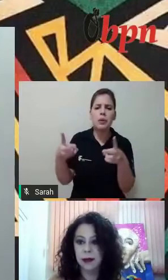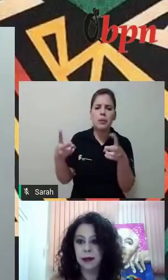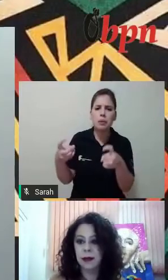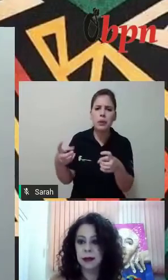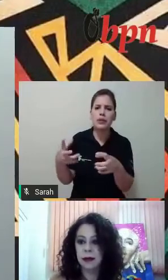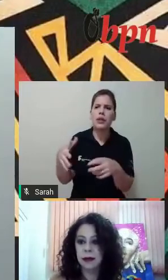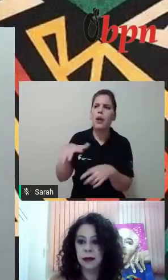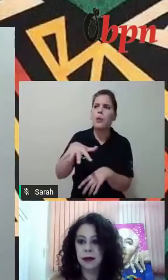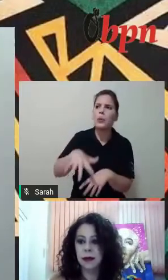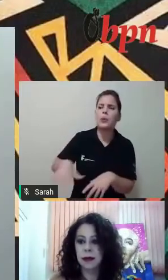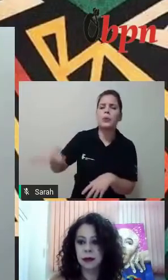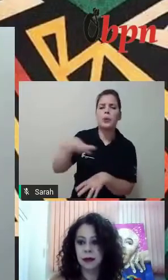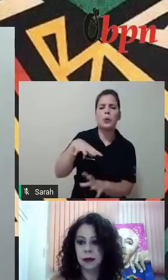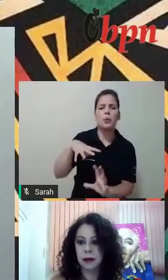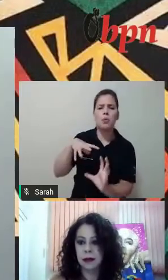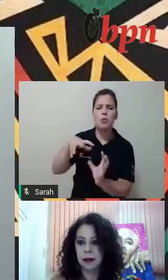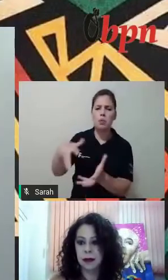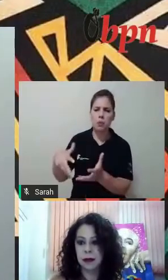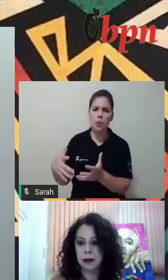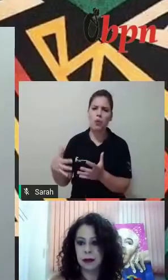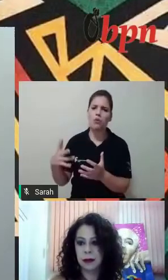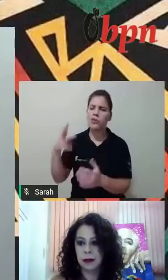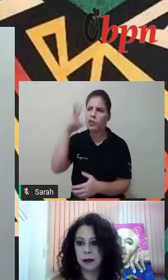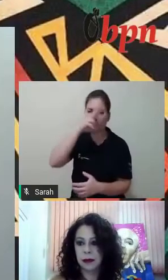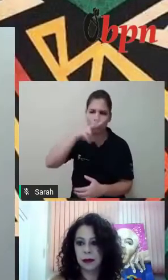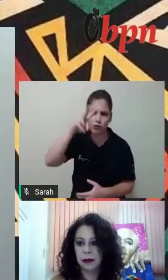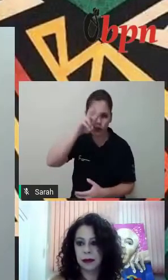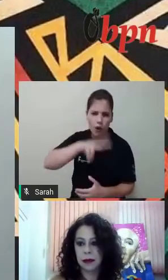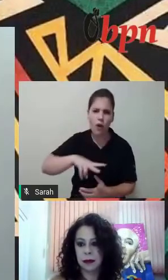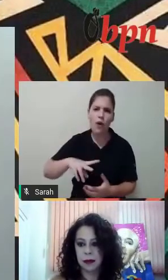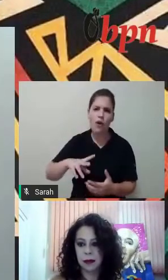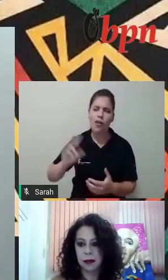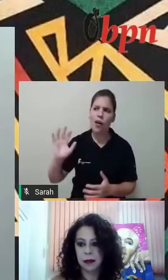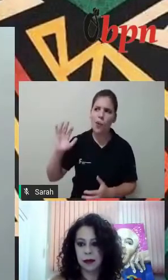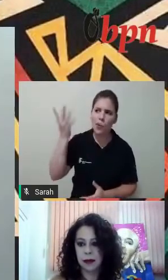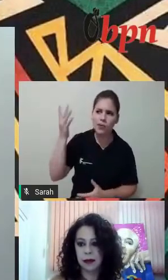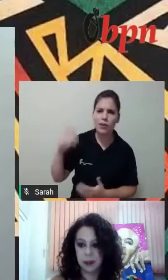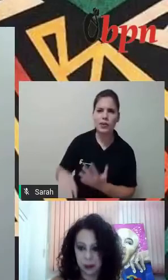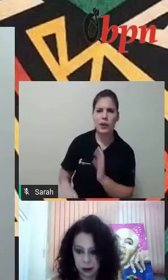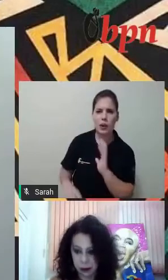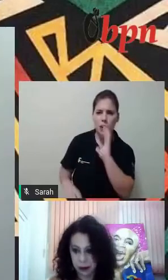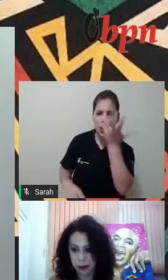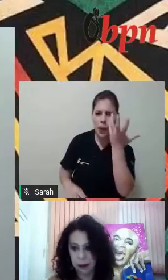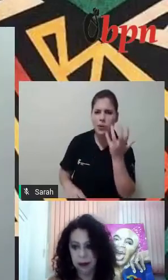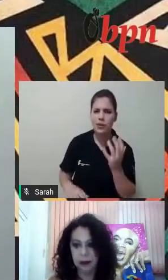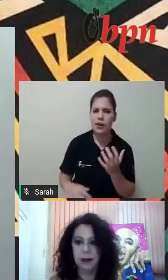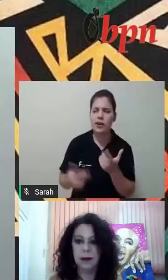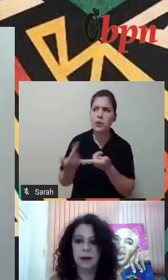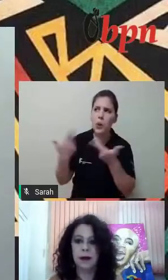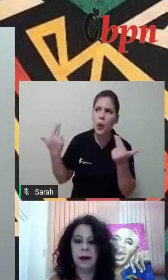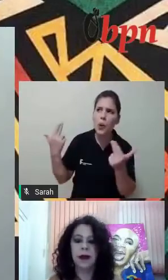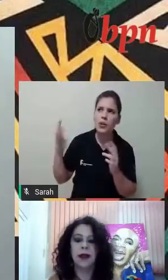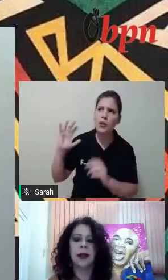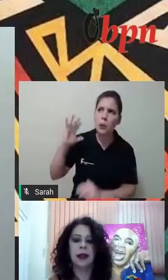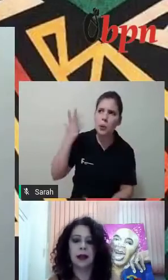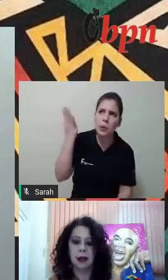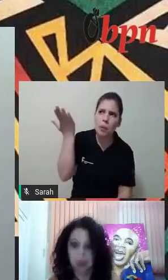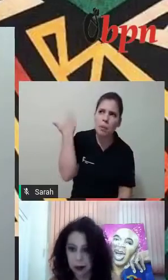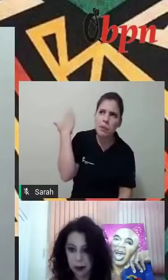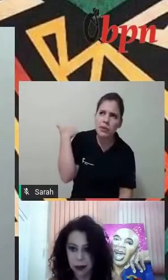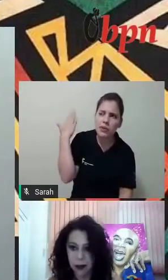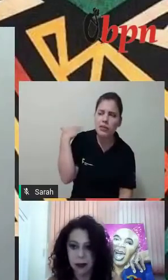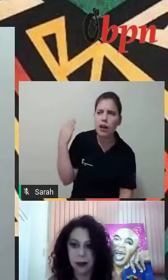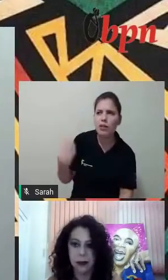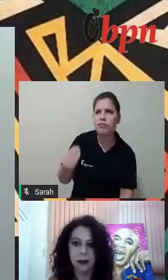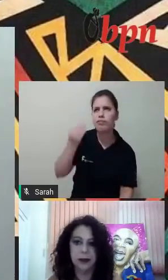fazer os nossos textos, traz muito da nossa memória também, tanto a memória do cotidiano